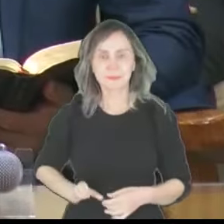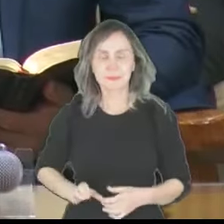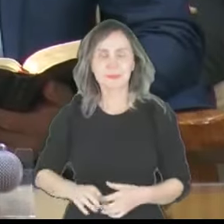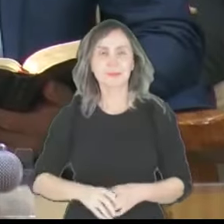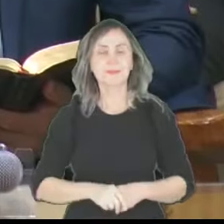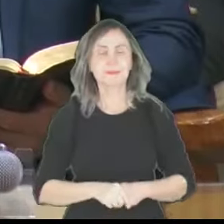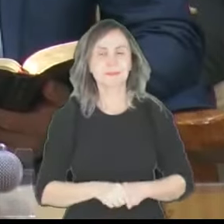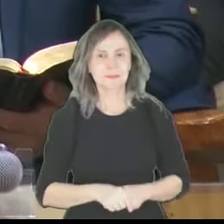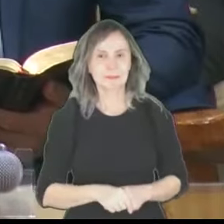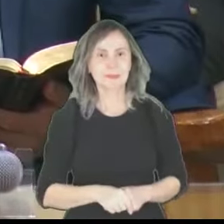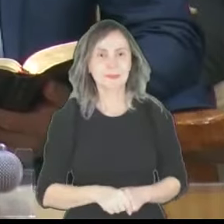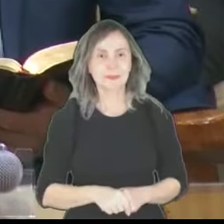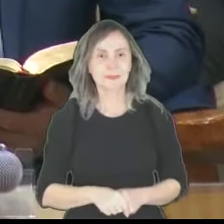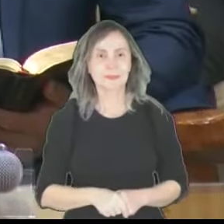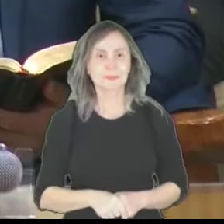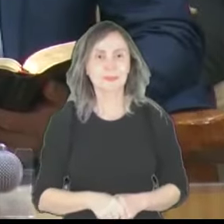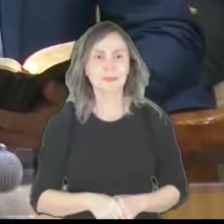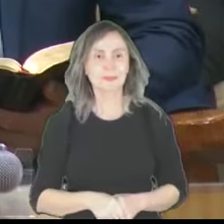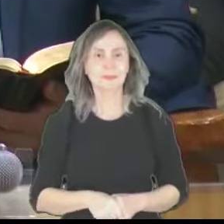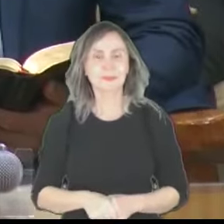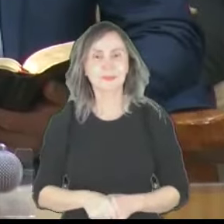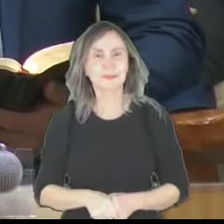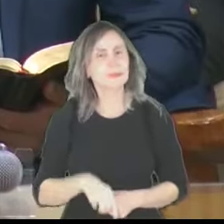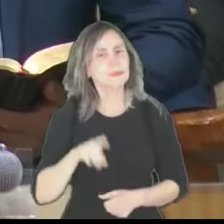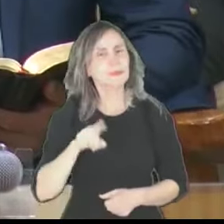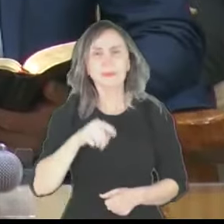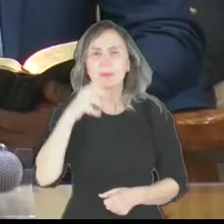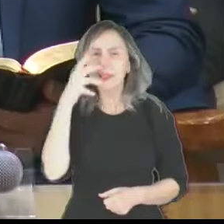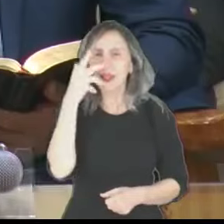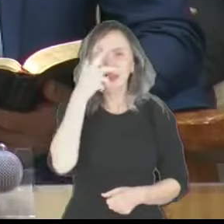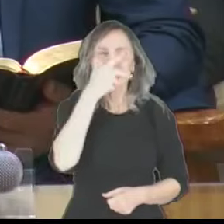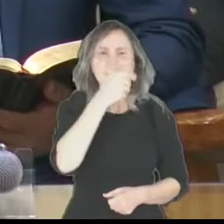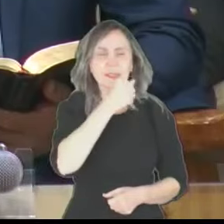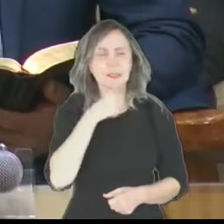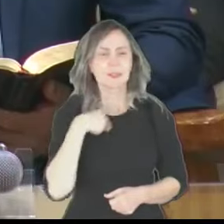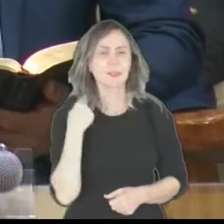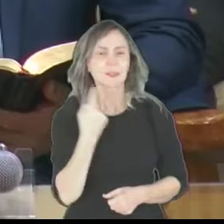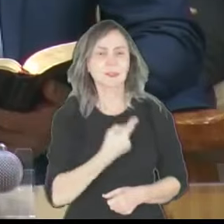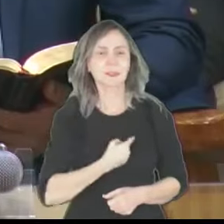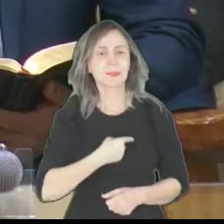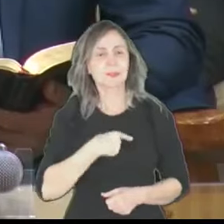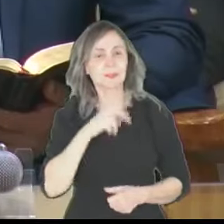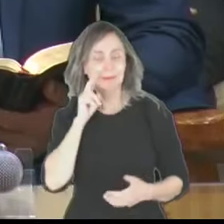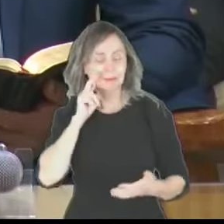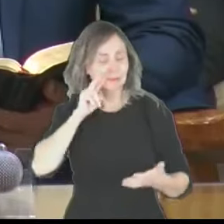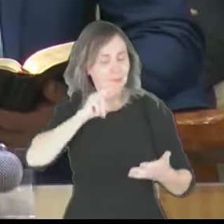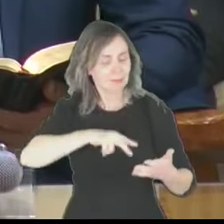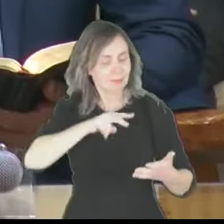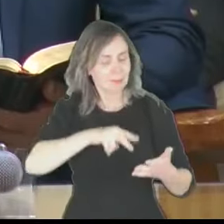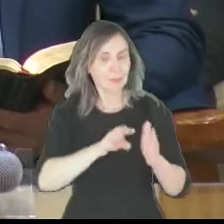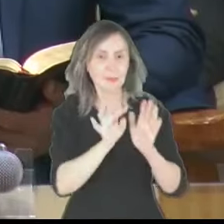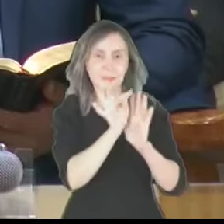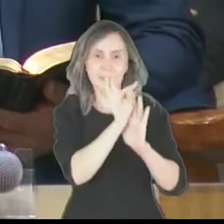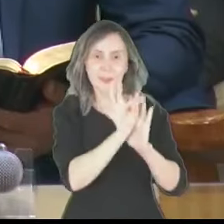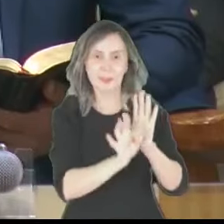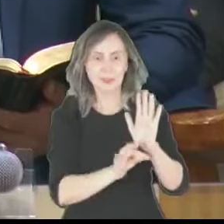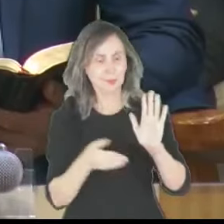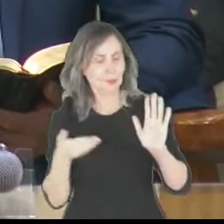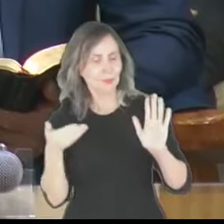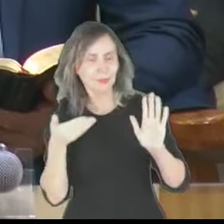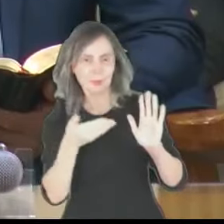É muito lindo quando nós lemos essa narrativa bíblica. E aqui